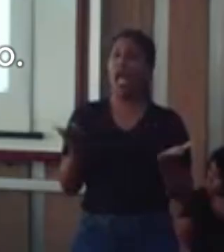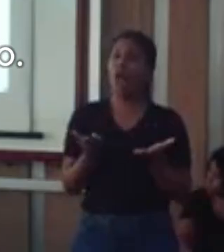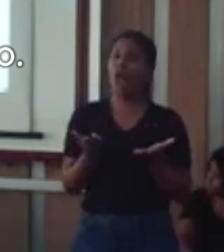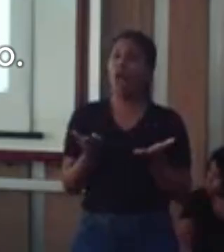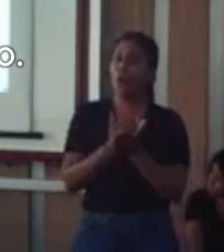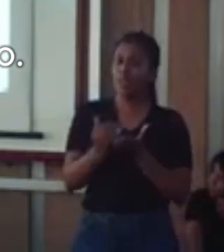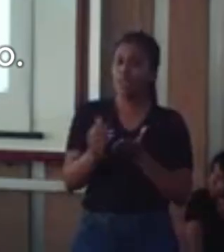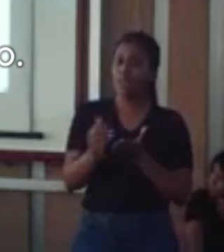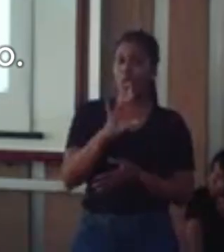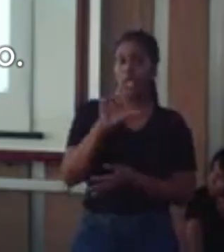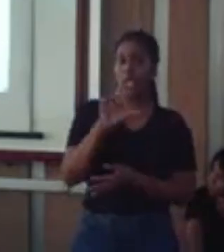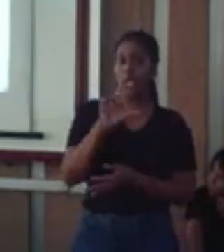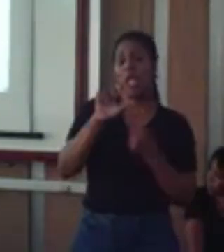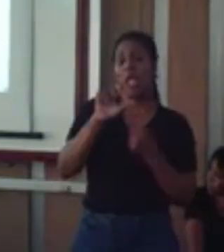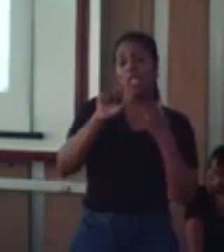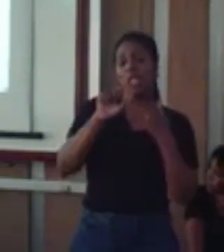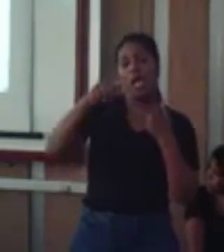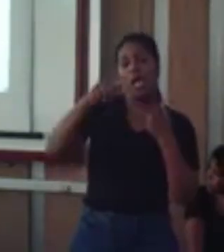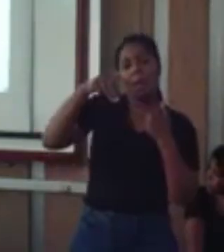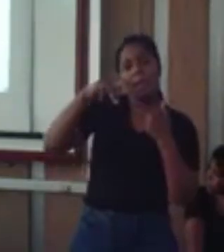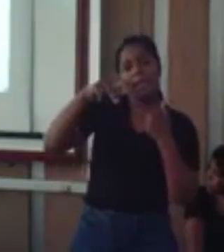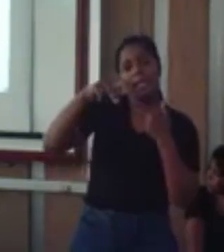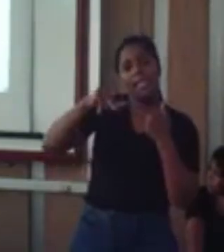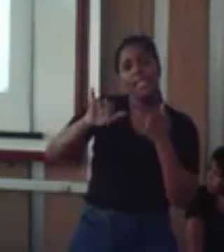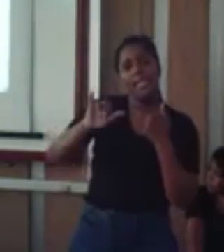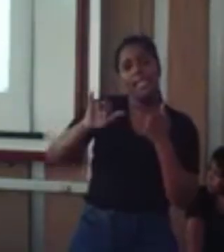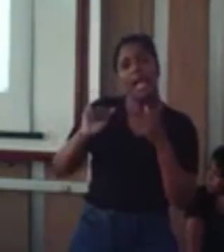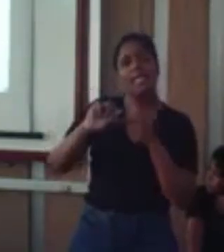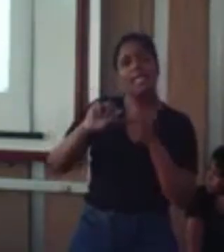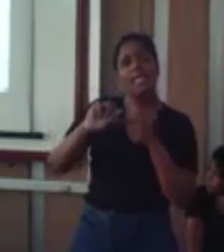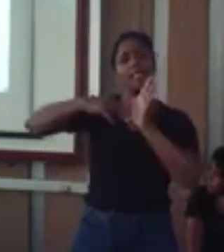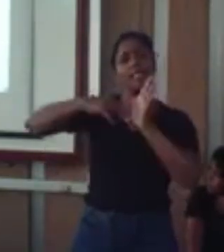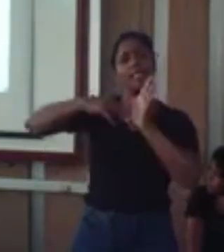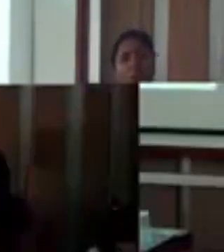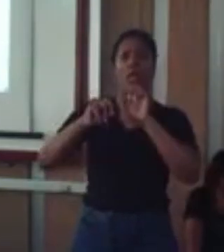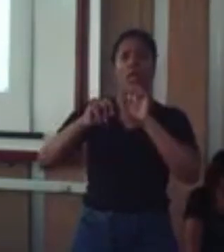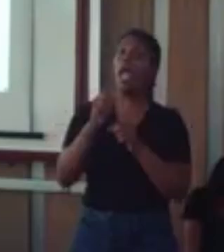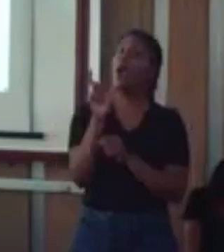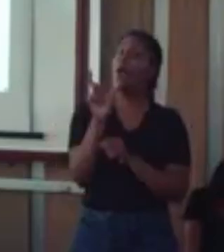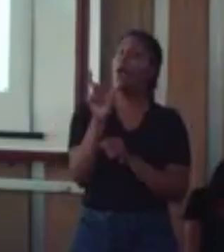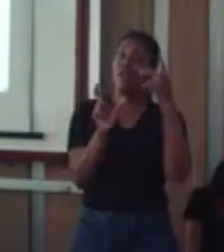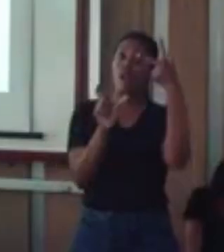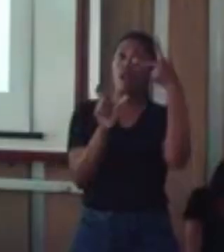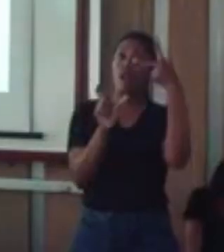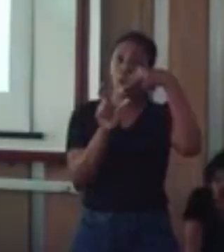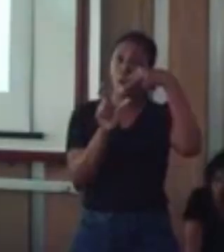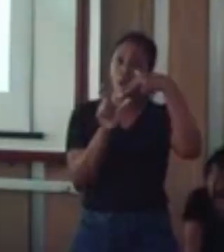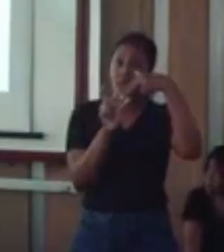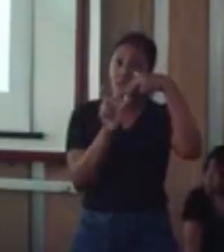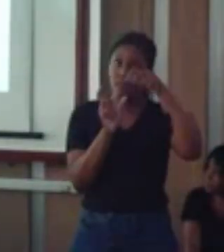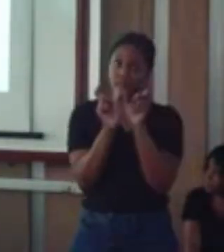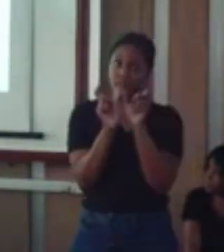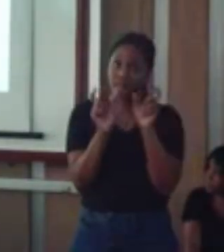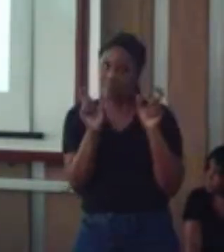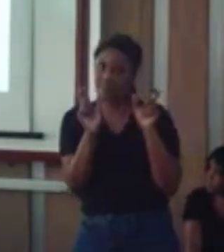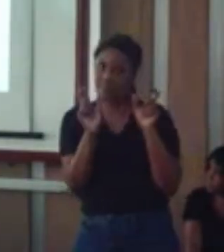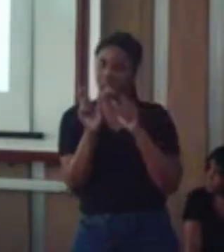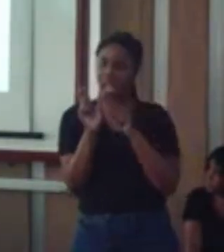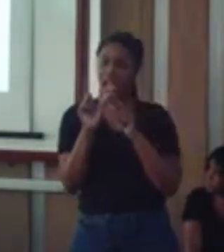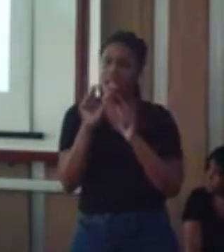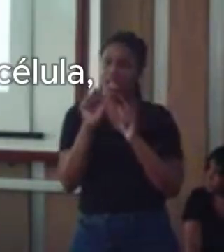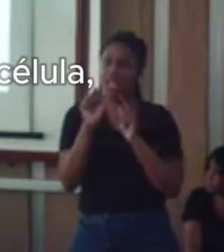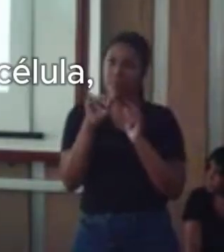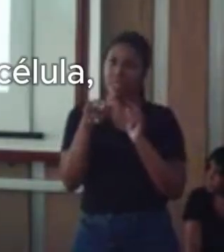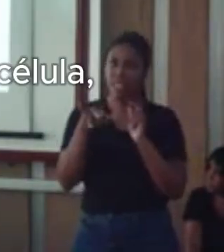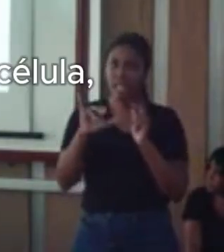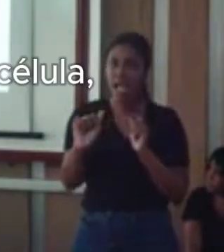com a laminina, né? Então, vamos tentar... vamos já cortar a palavra. A gente passa de polilaminina para laminina, espero que simplifique. Então, em primeiro